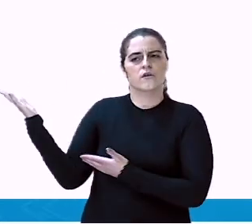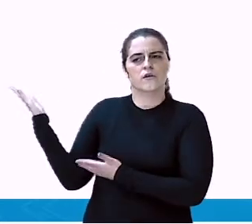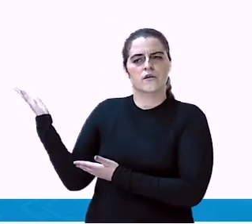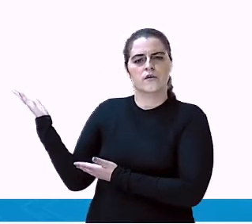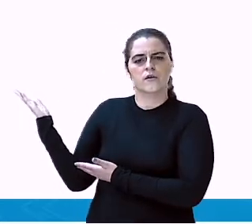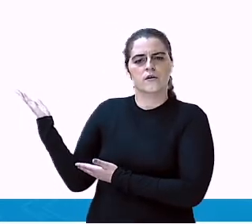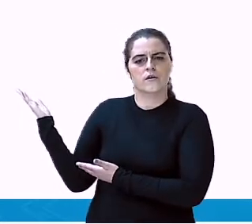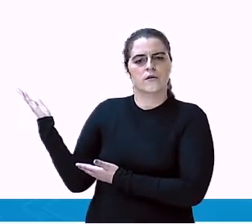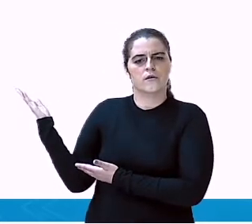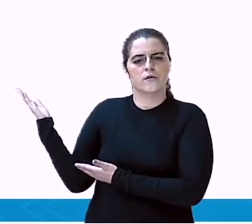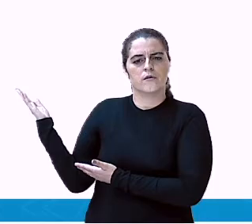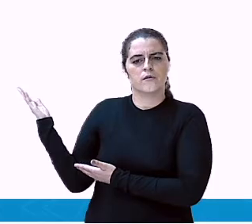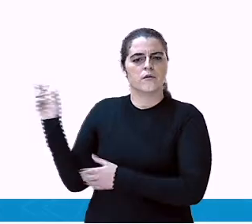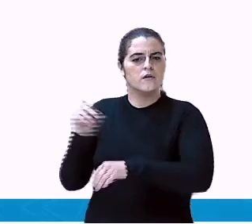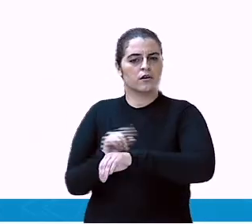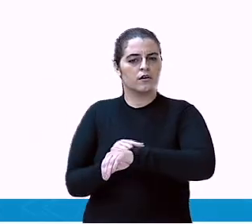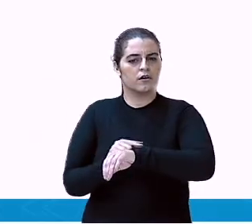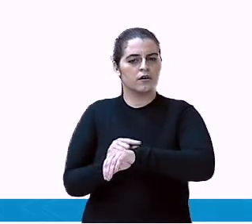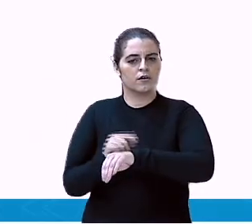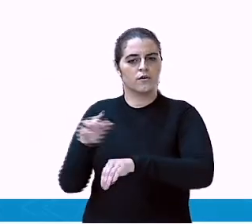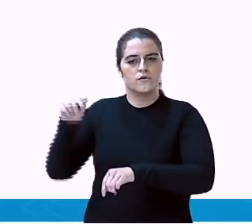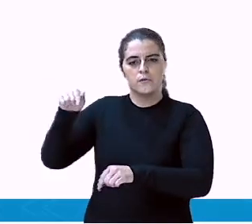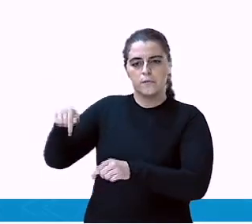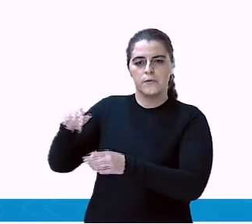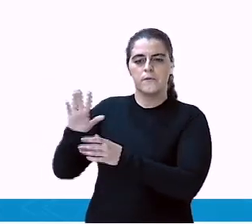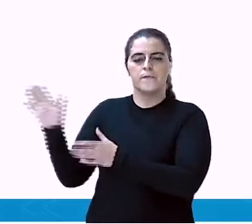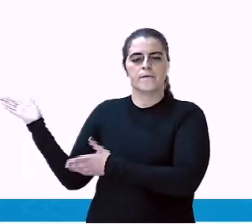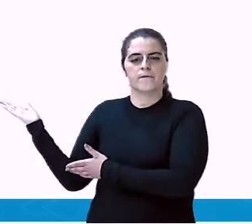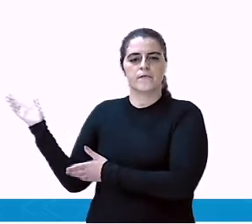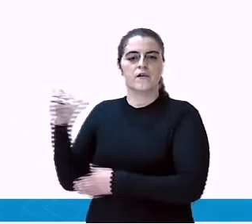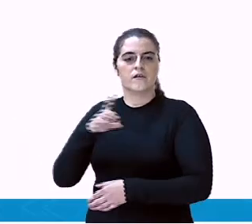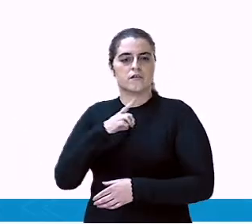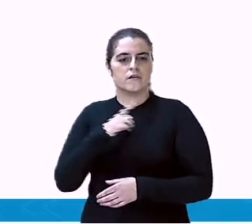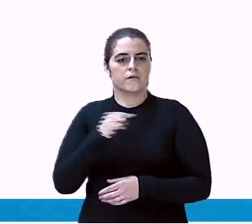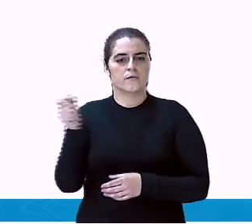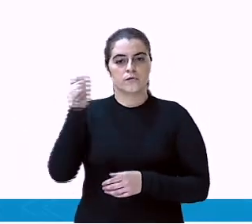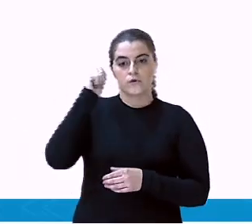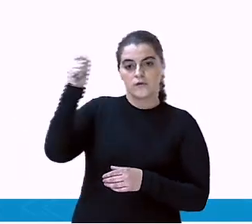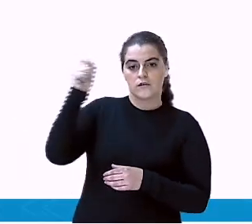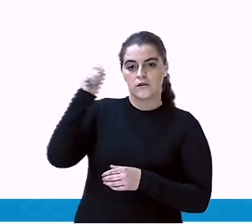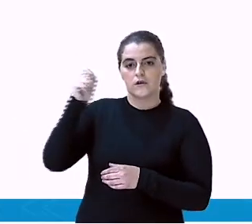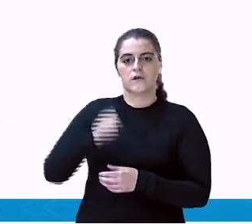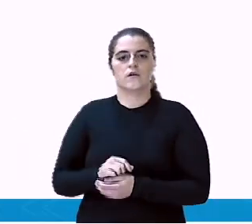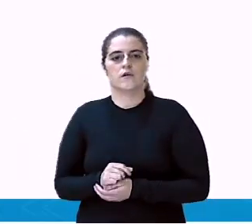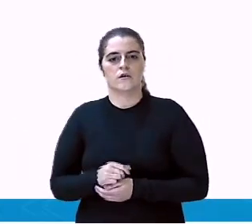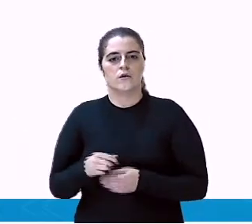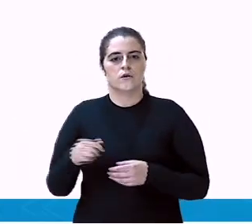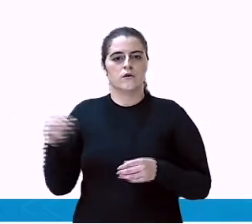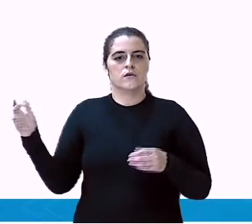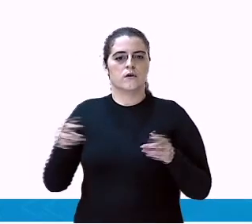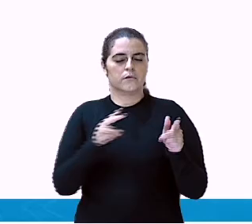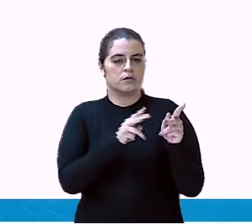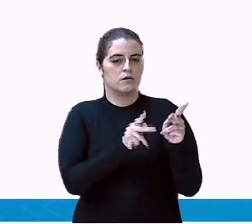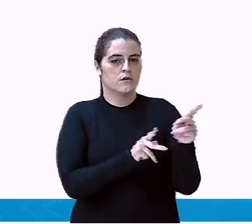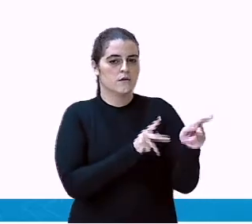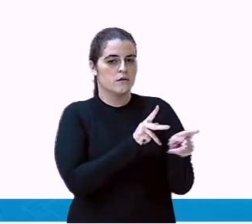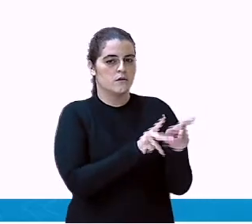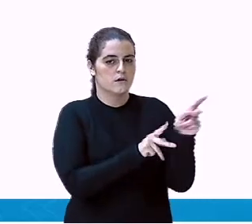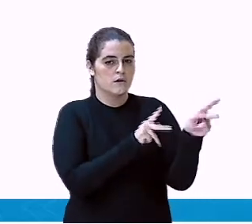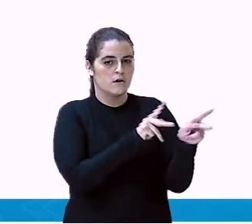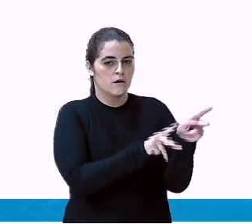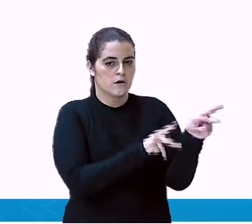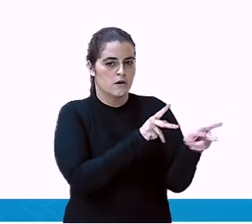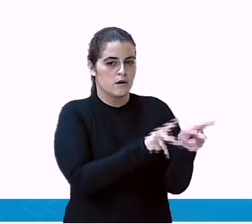aparelho aqui de relógio, que o pessoal usava muito. Aí tem aqui o sino, tem o trem. Olha o